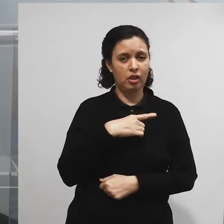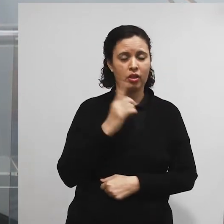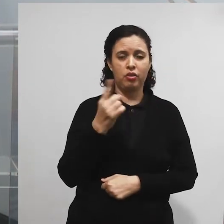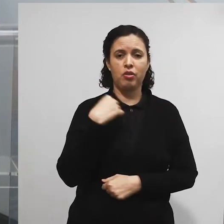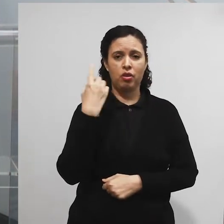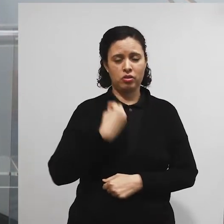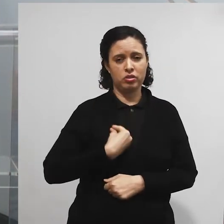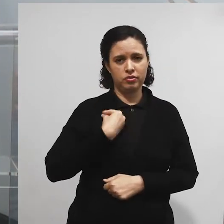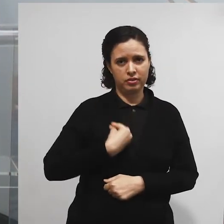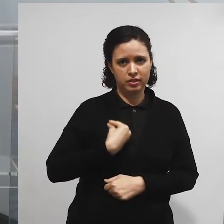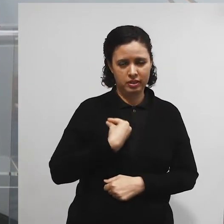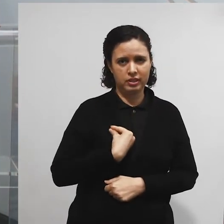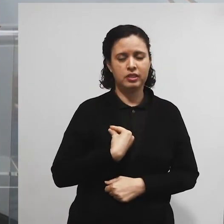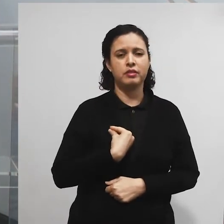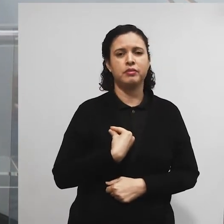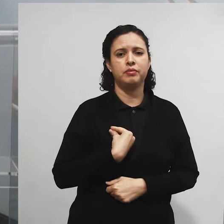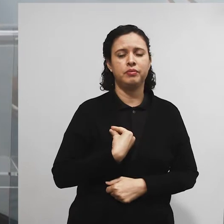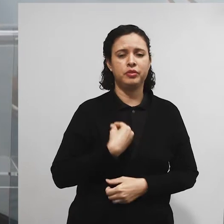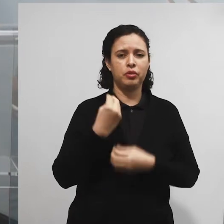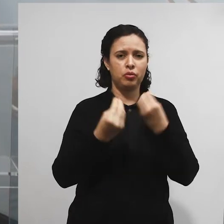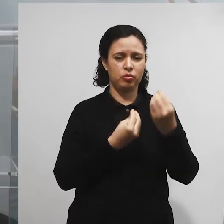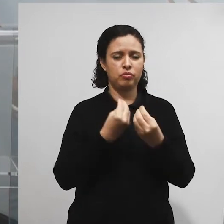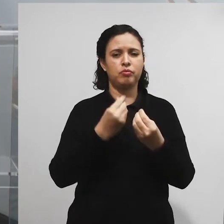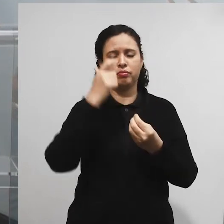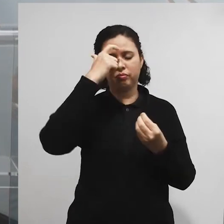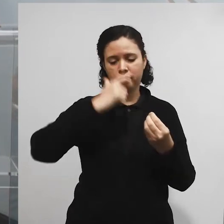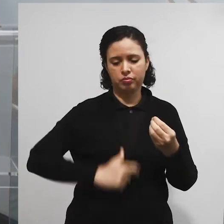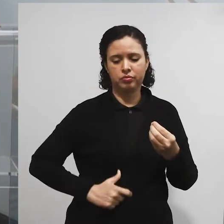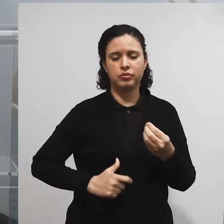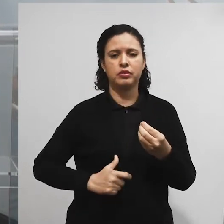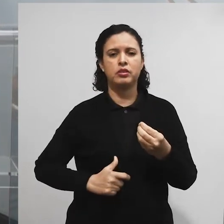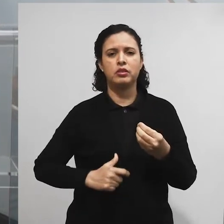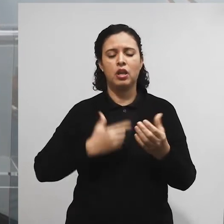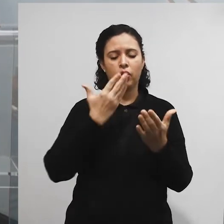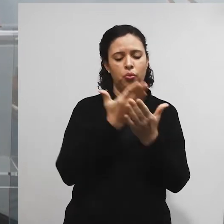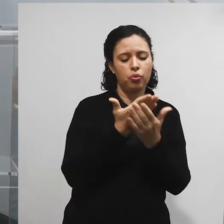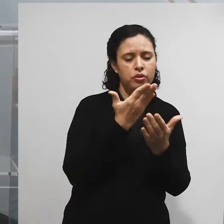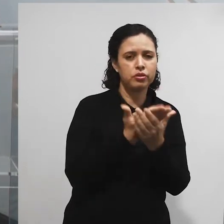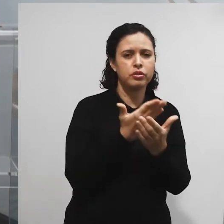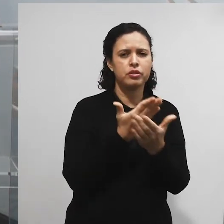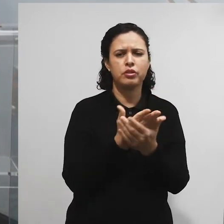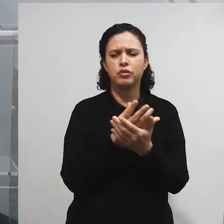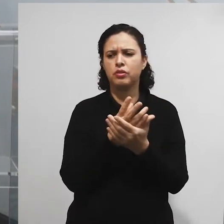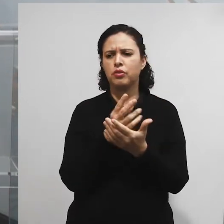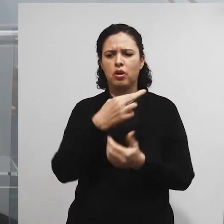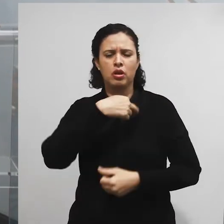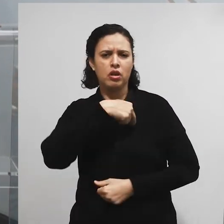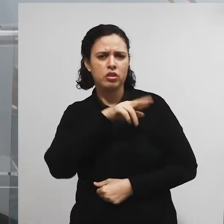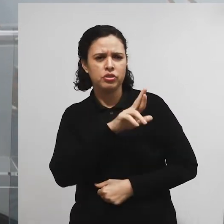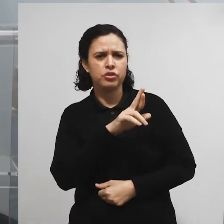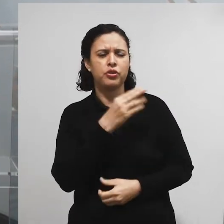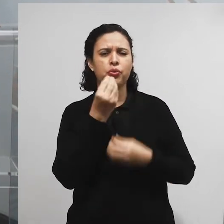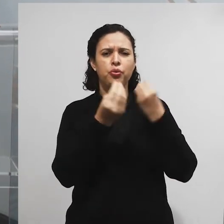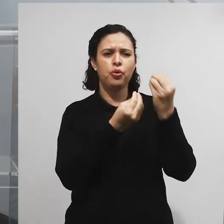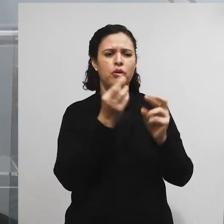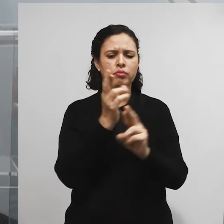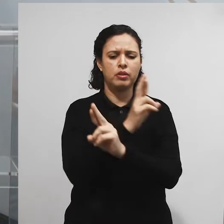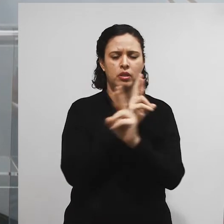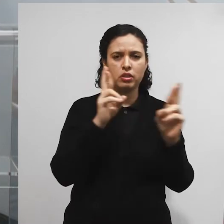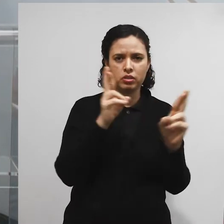tem sobre a nossa vida, sobre o nosso modo de ser, como encaramos a educação, como encaramos a religião, como